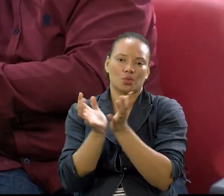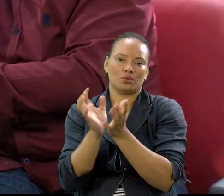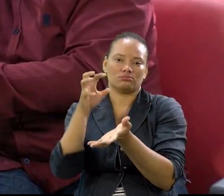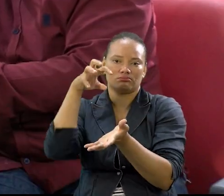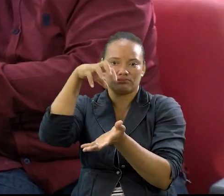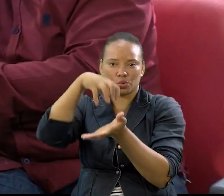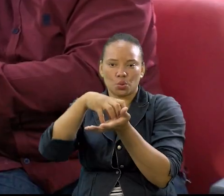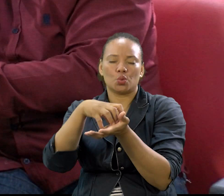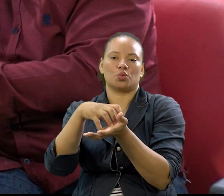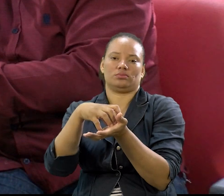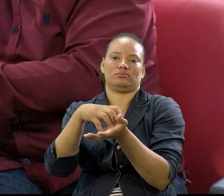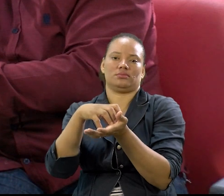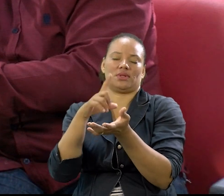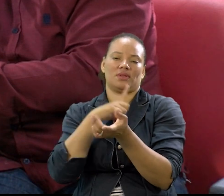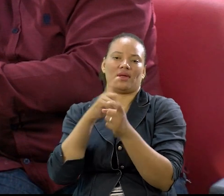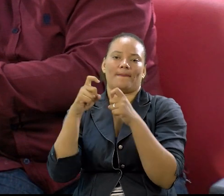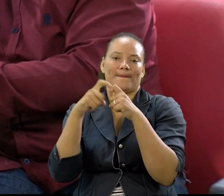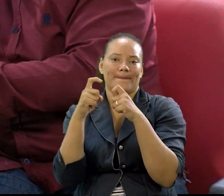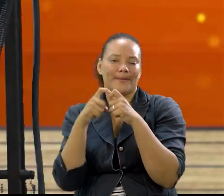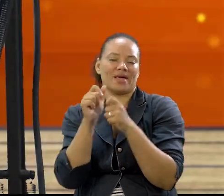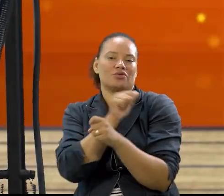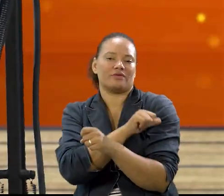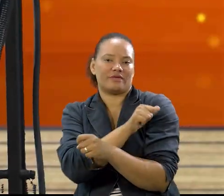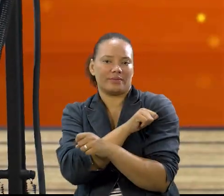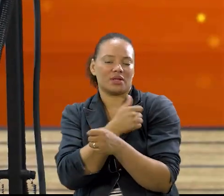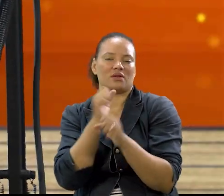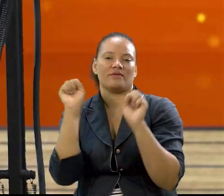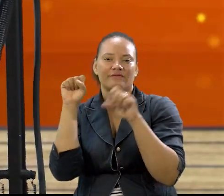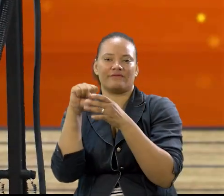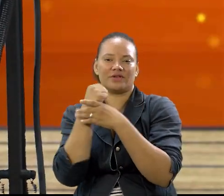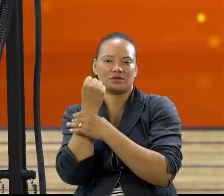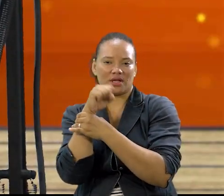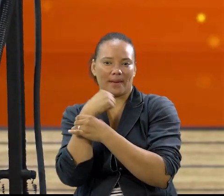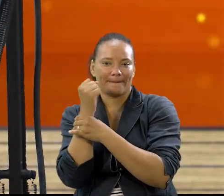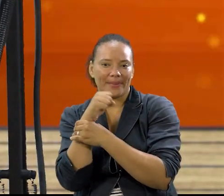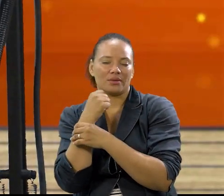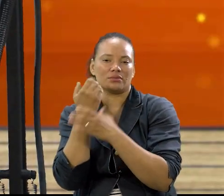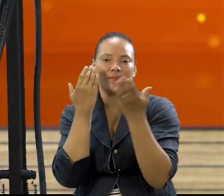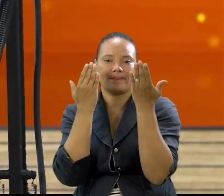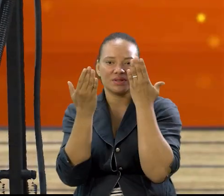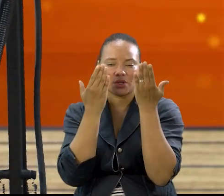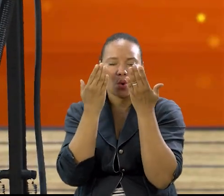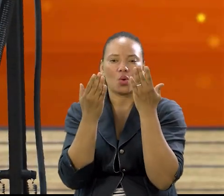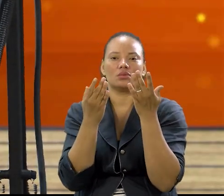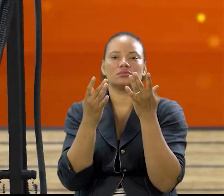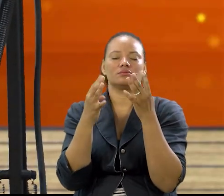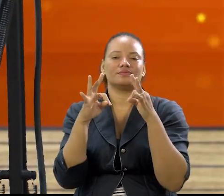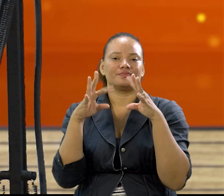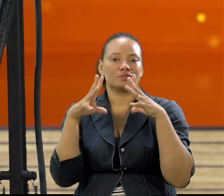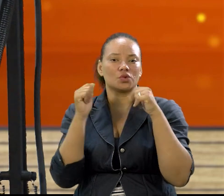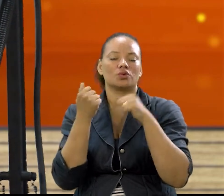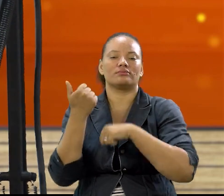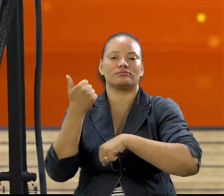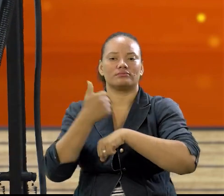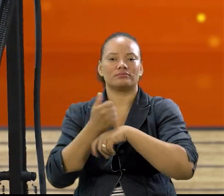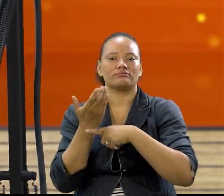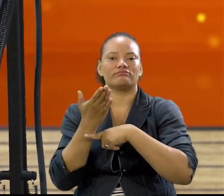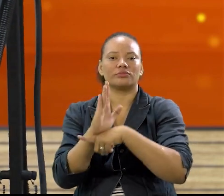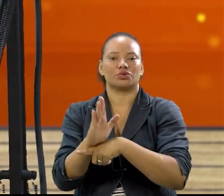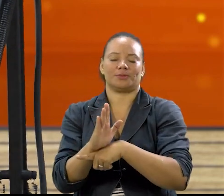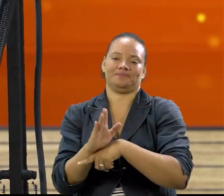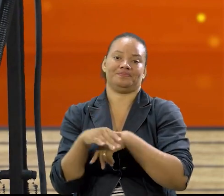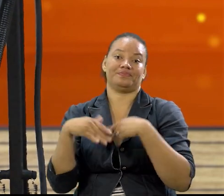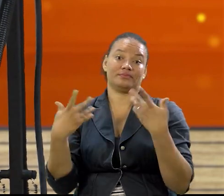núcleo que nós temos médico enfermeiro fisioterapeuta psicólogos né Para dar esse apoio